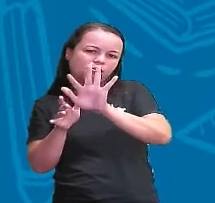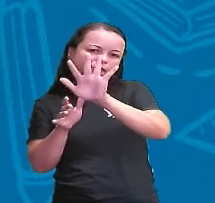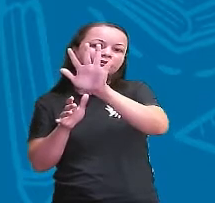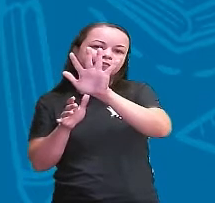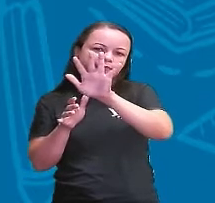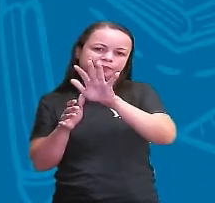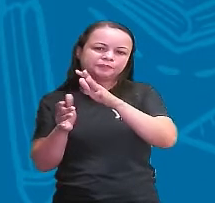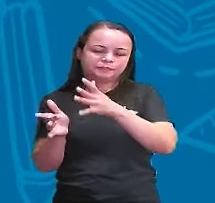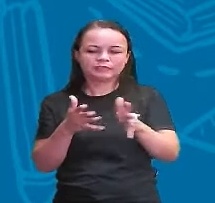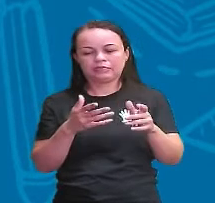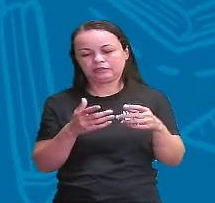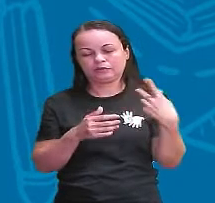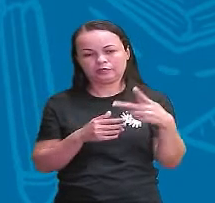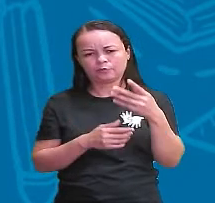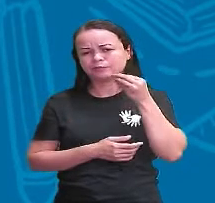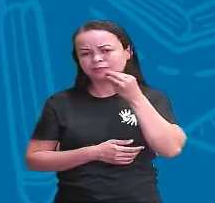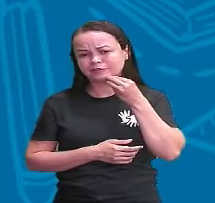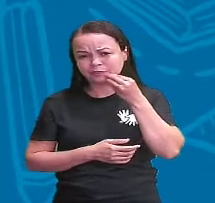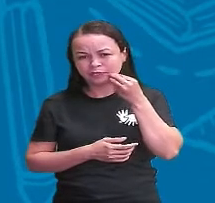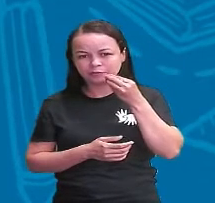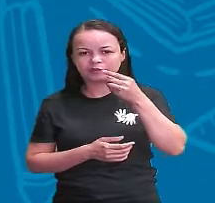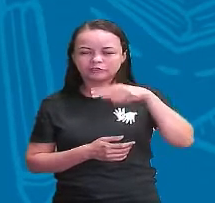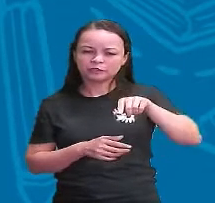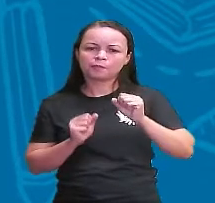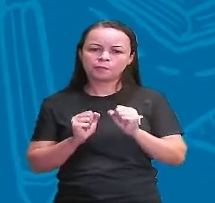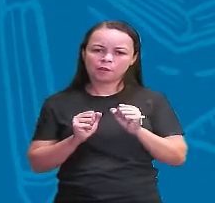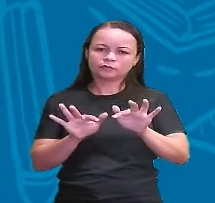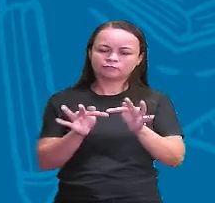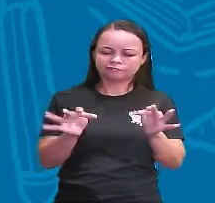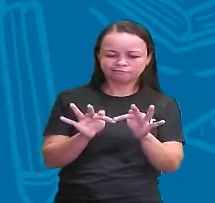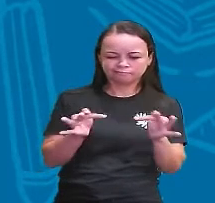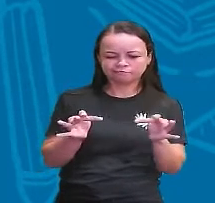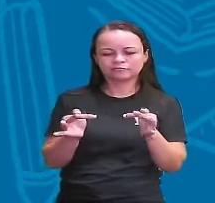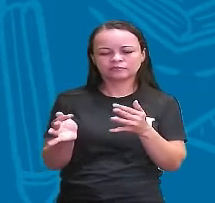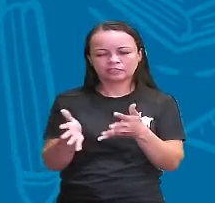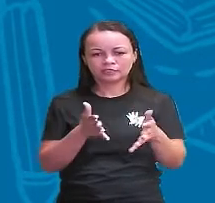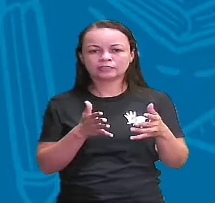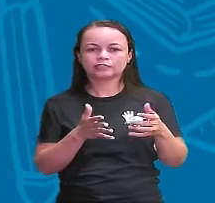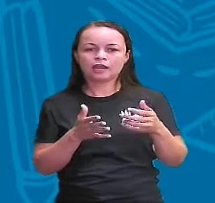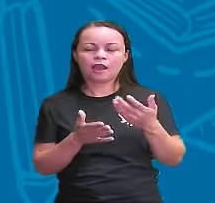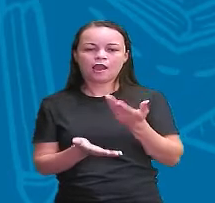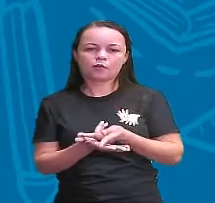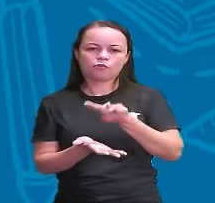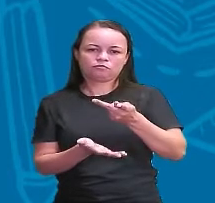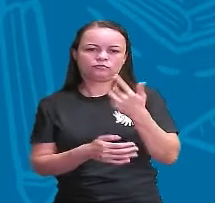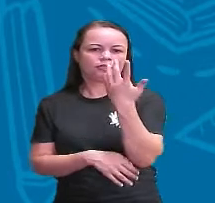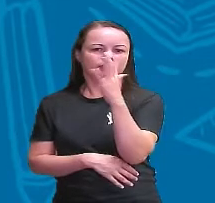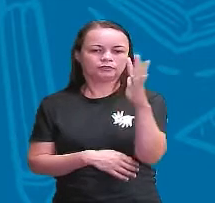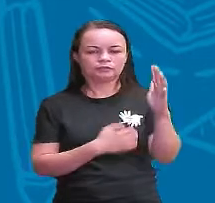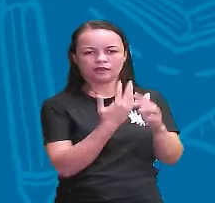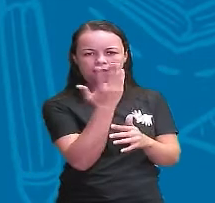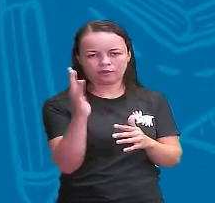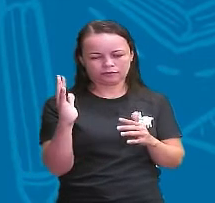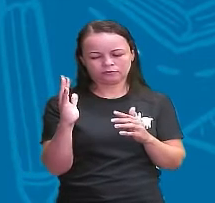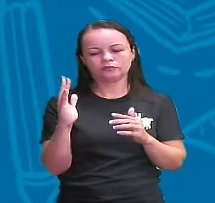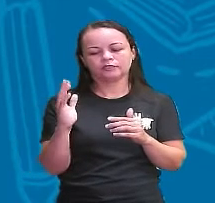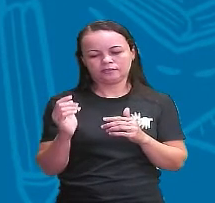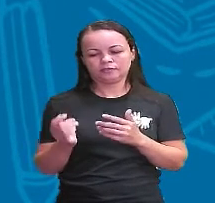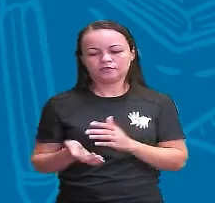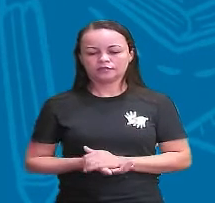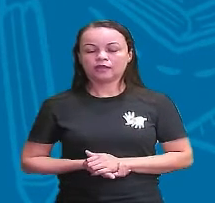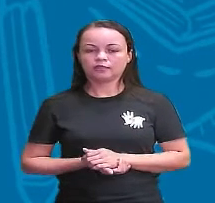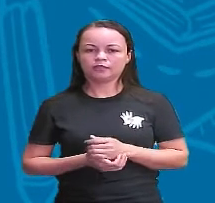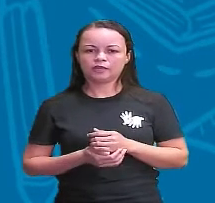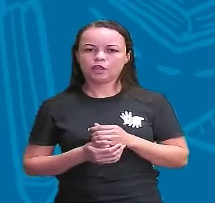simples que a gente vai estar simulando algo que acontece na natureza, tá certo? Mostrando aí, evidenciando o